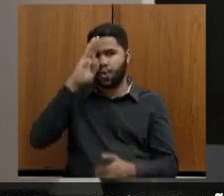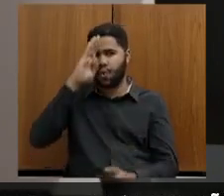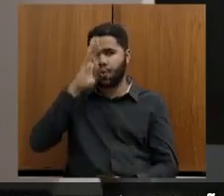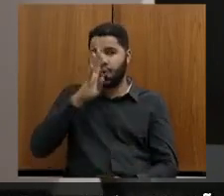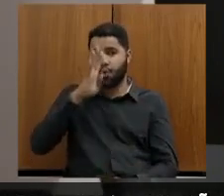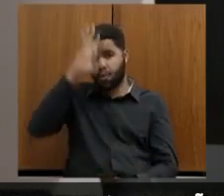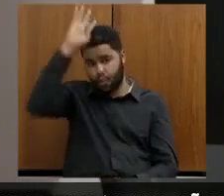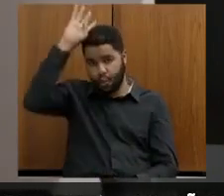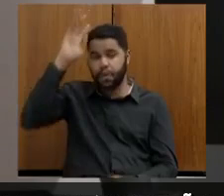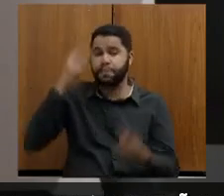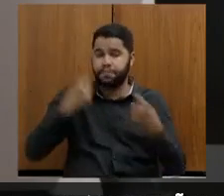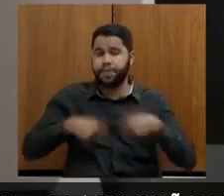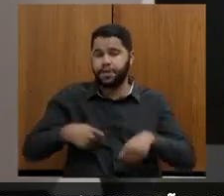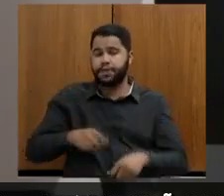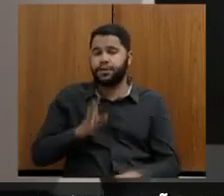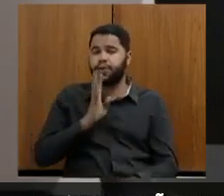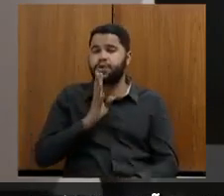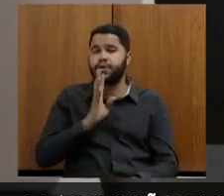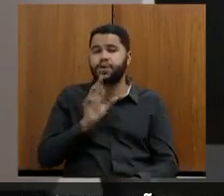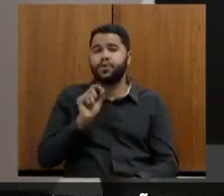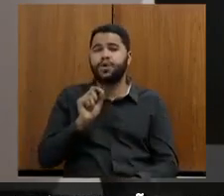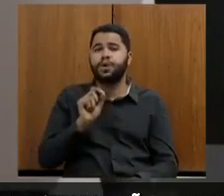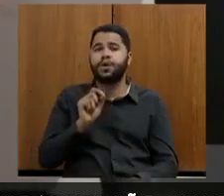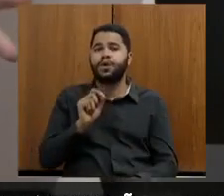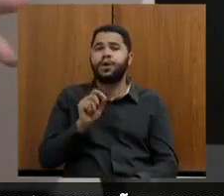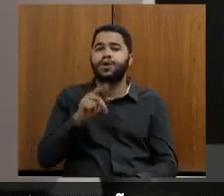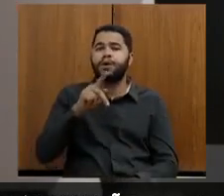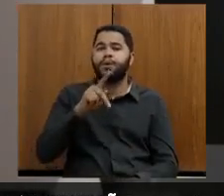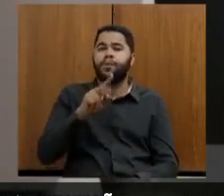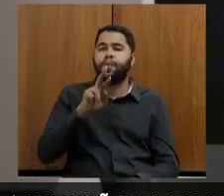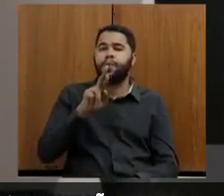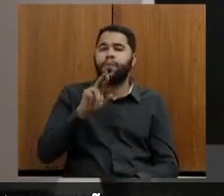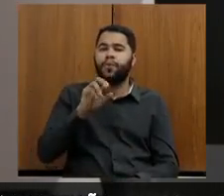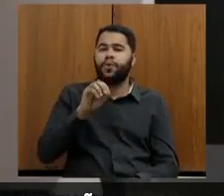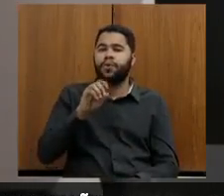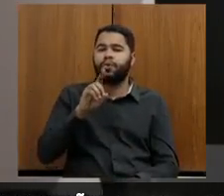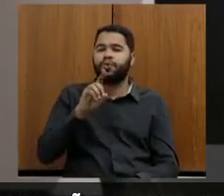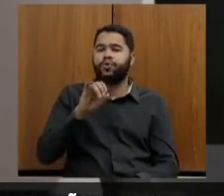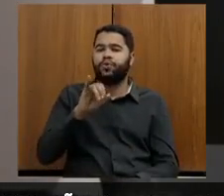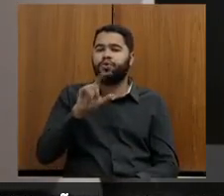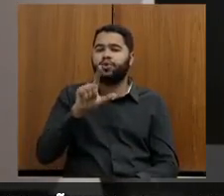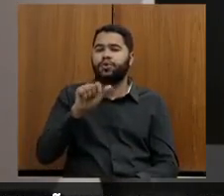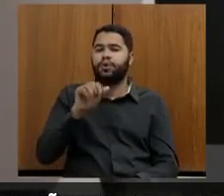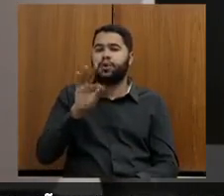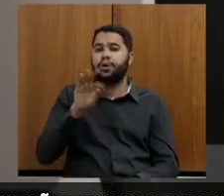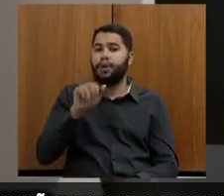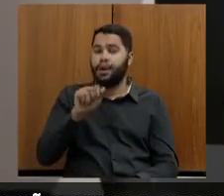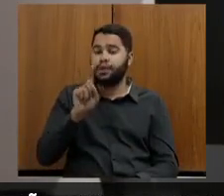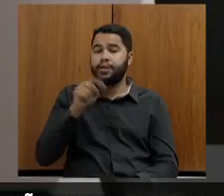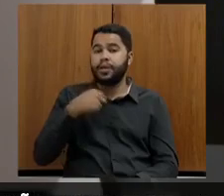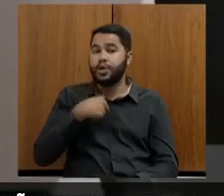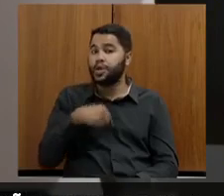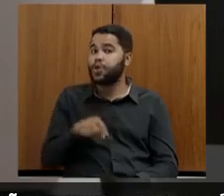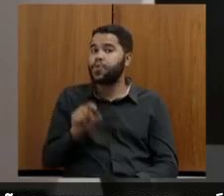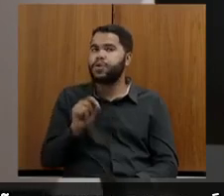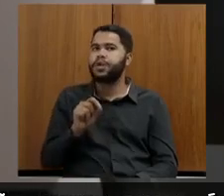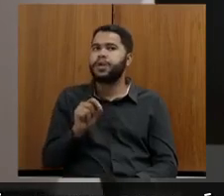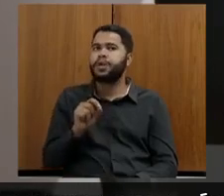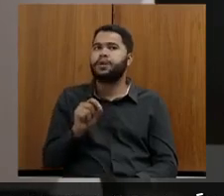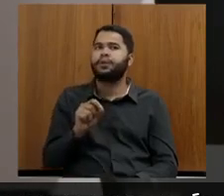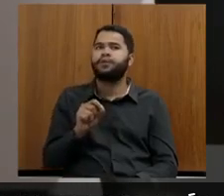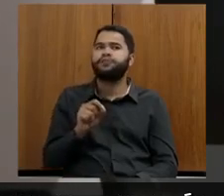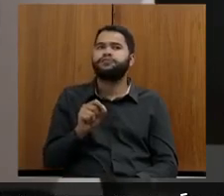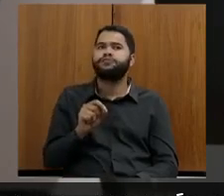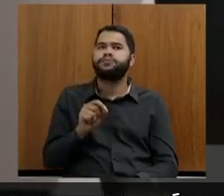que a população de Minas precisa conhecer o projeto chamado por de nata o que eu fiz questão de